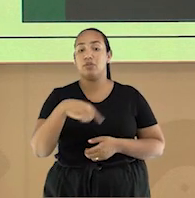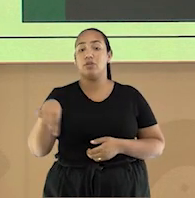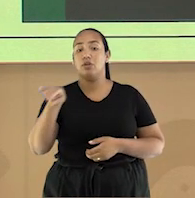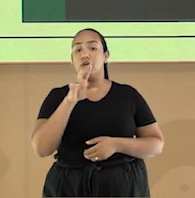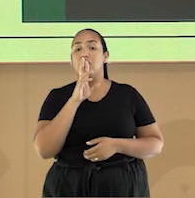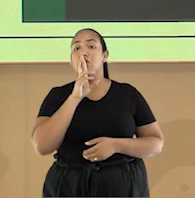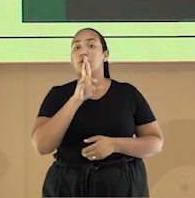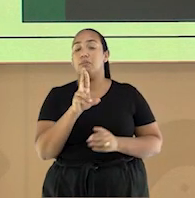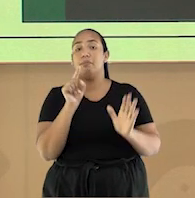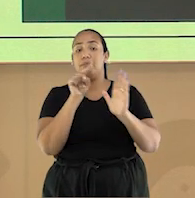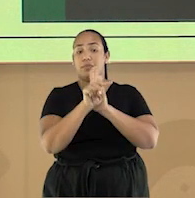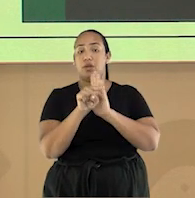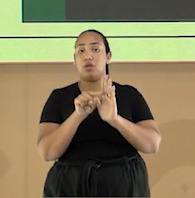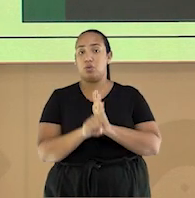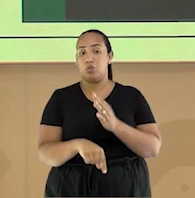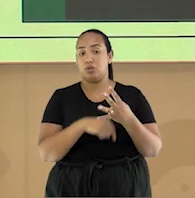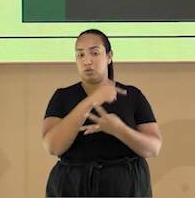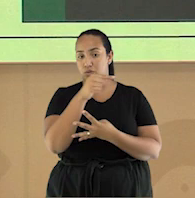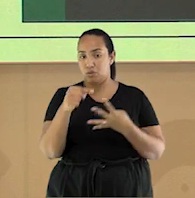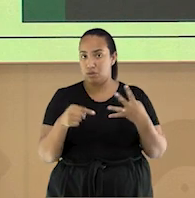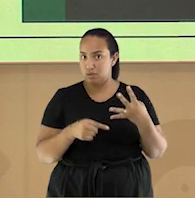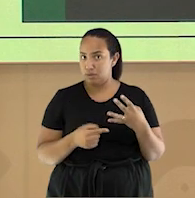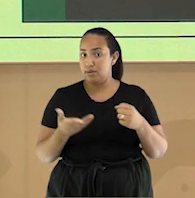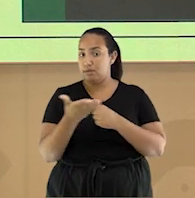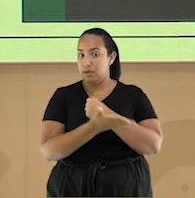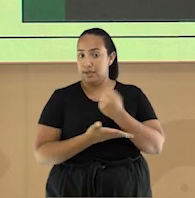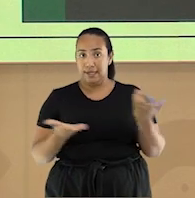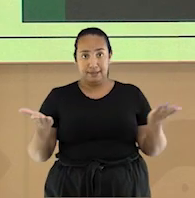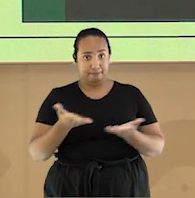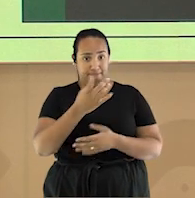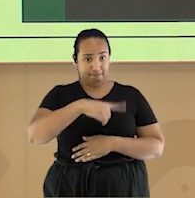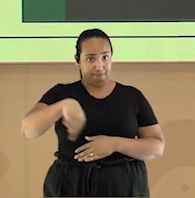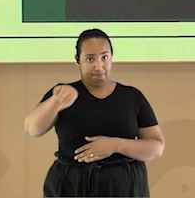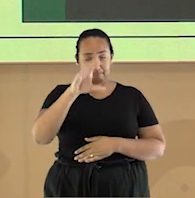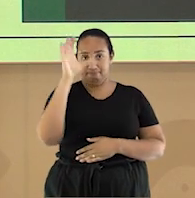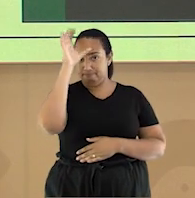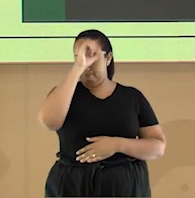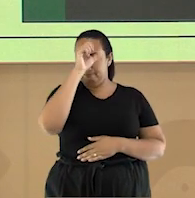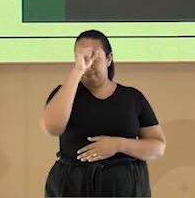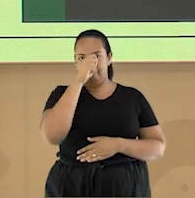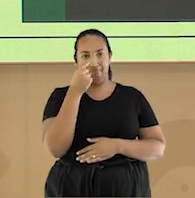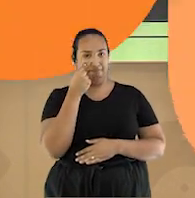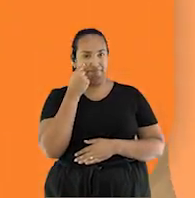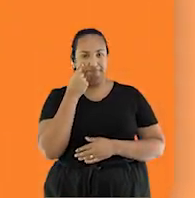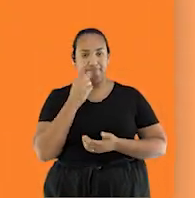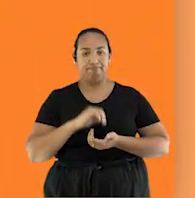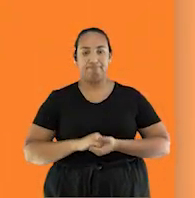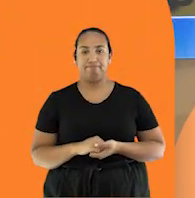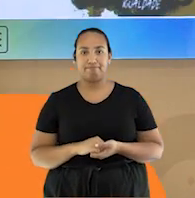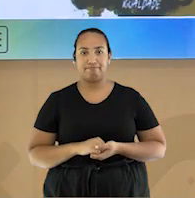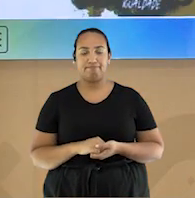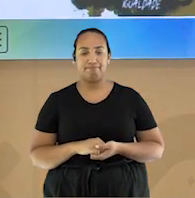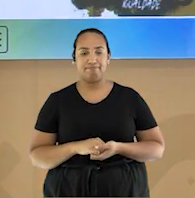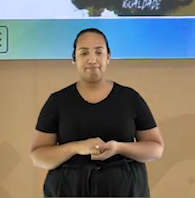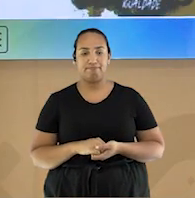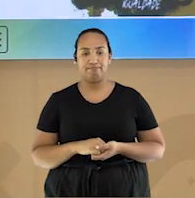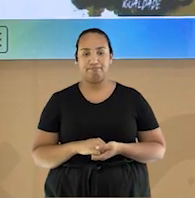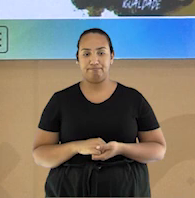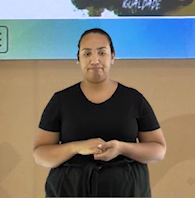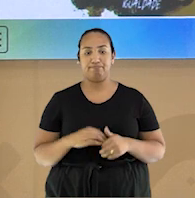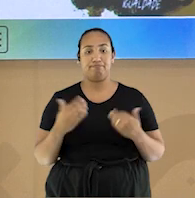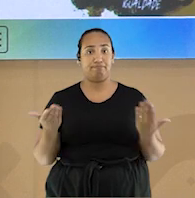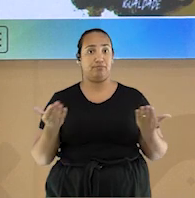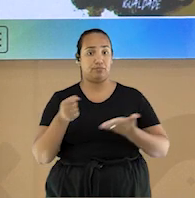responder um quiz de 4 perguntas baseado no conteúdo que aprendemos hoje. Vamos lá? E aí, vamos